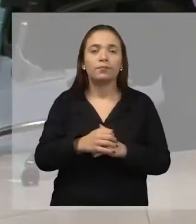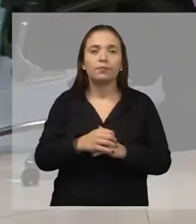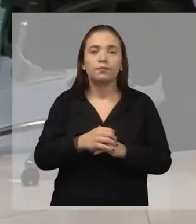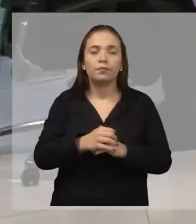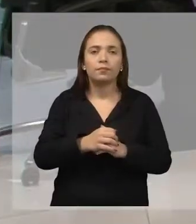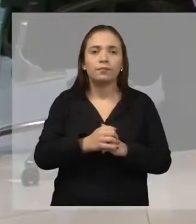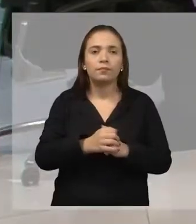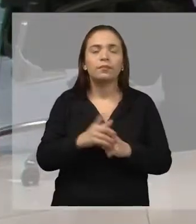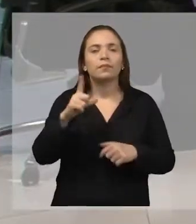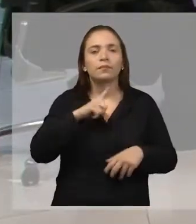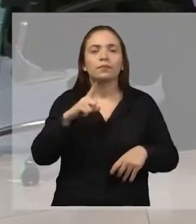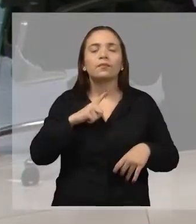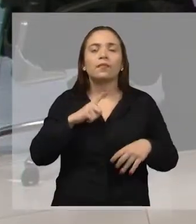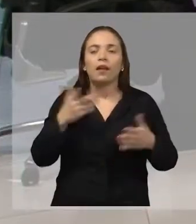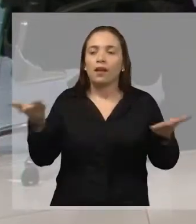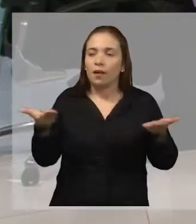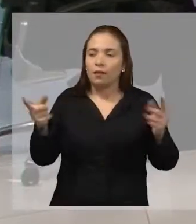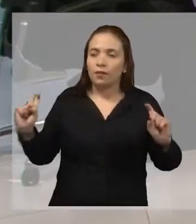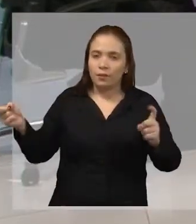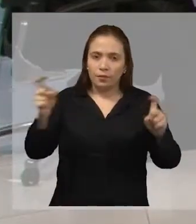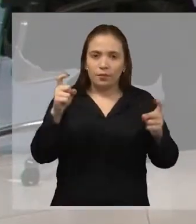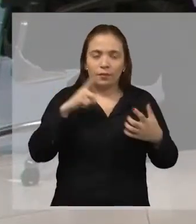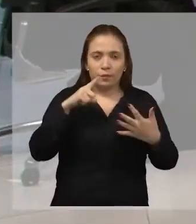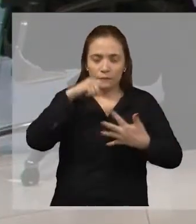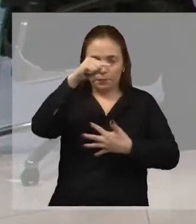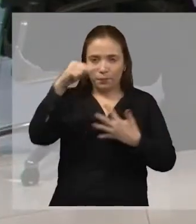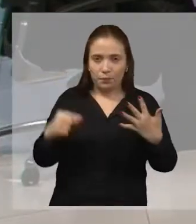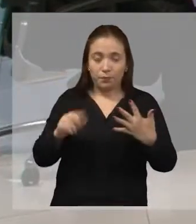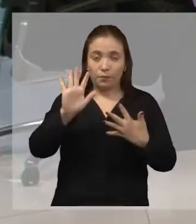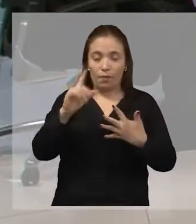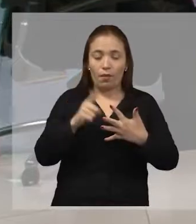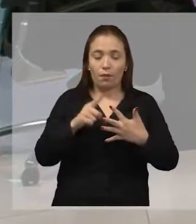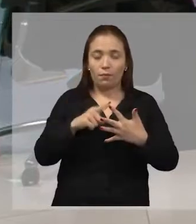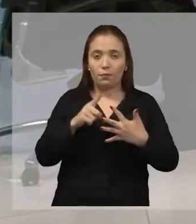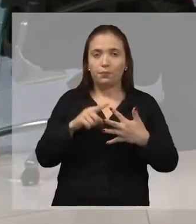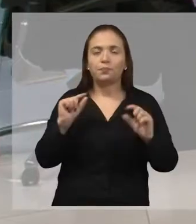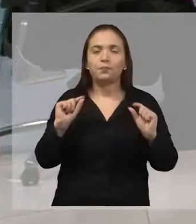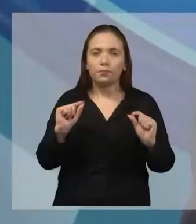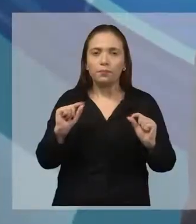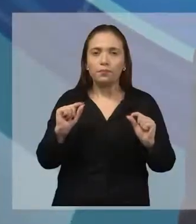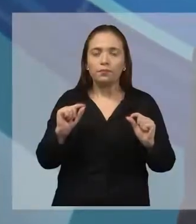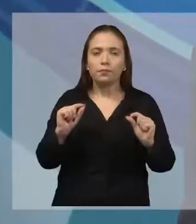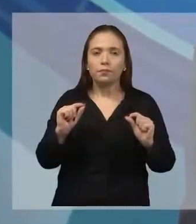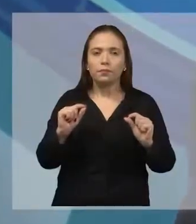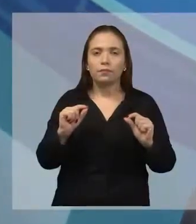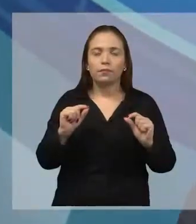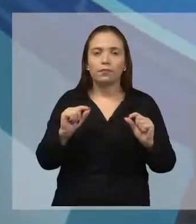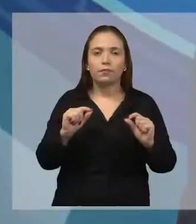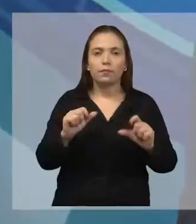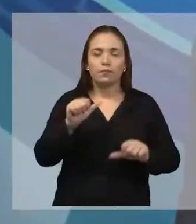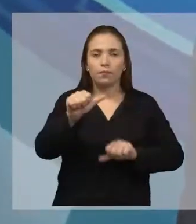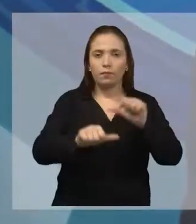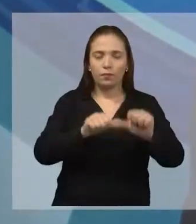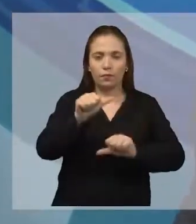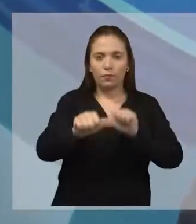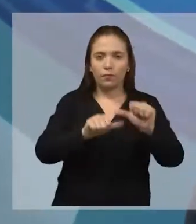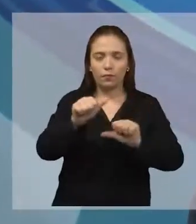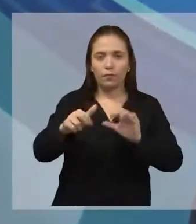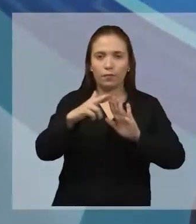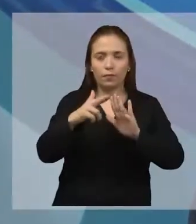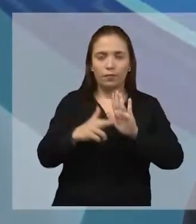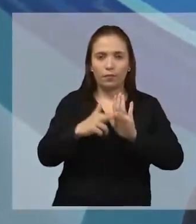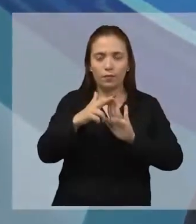desfalecer. Aí ele entrou na água e tirou o quase vítima de afogamento. Depois foi censurado. Por que você